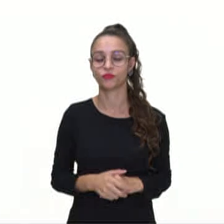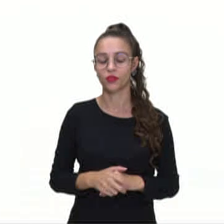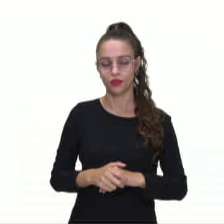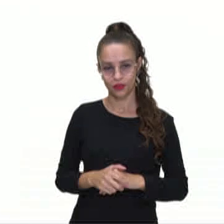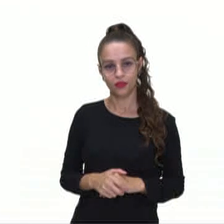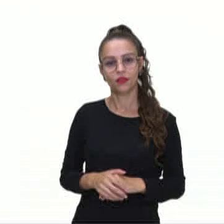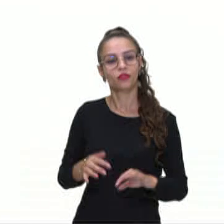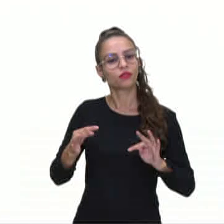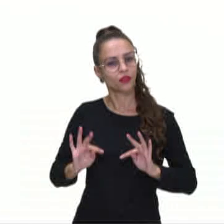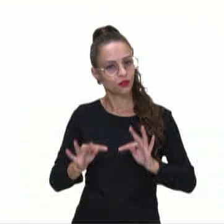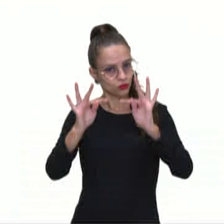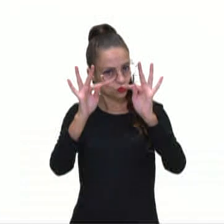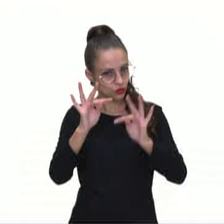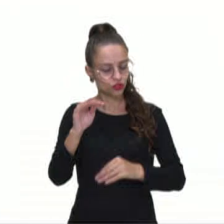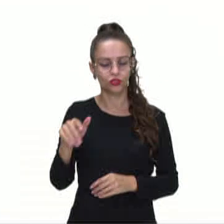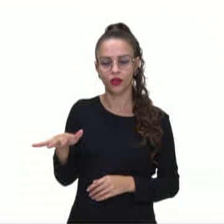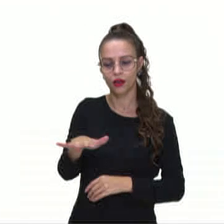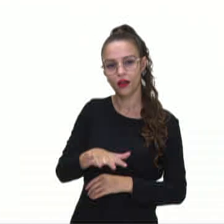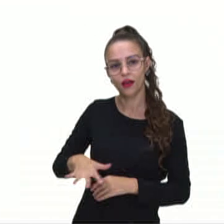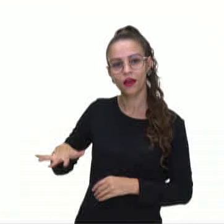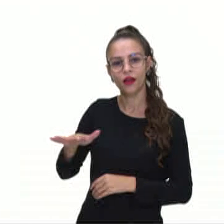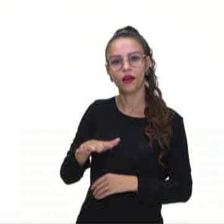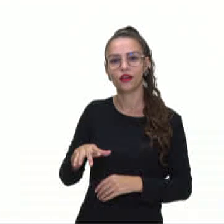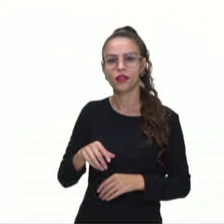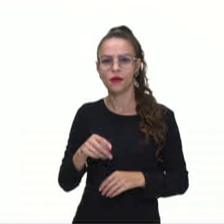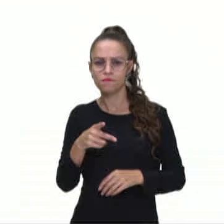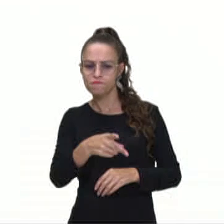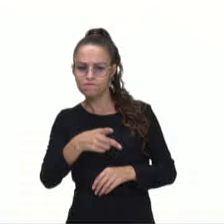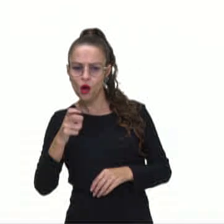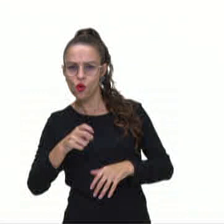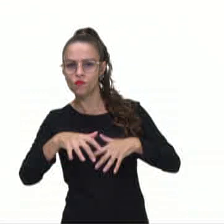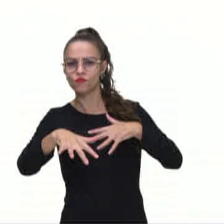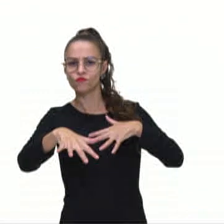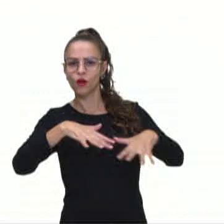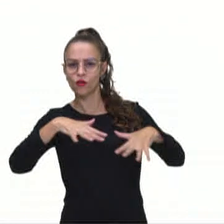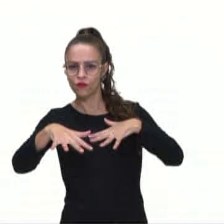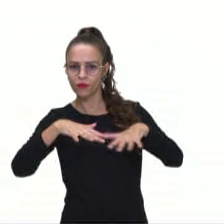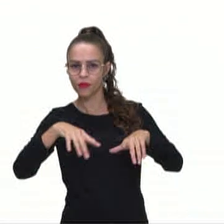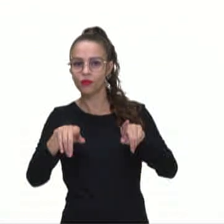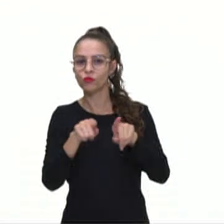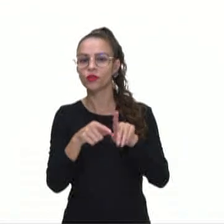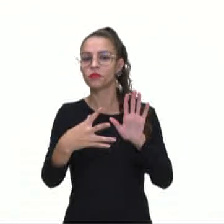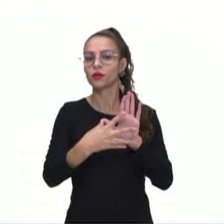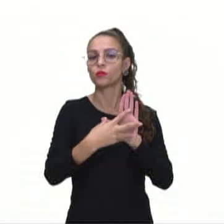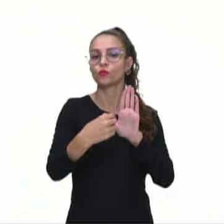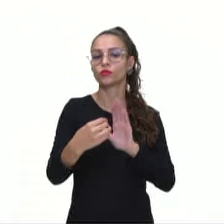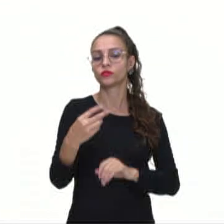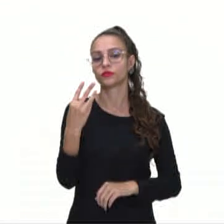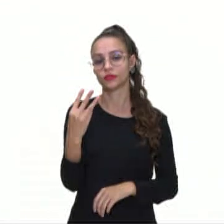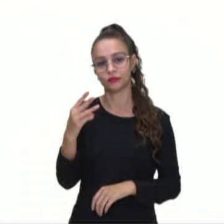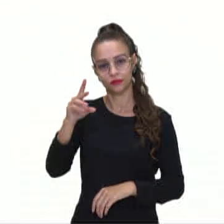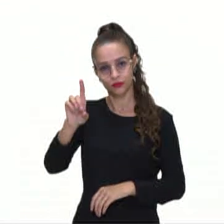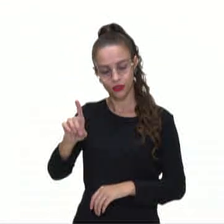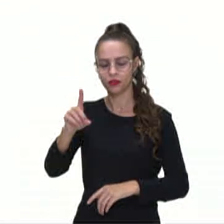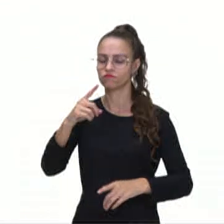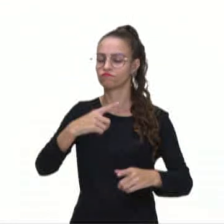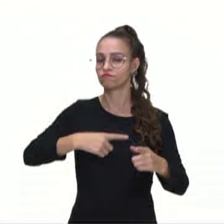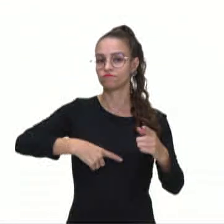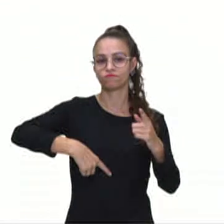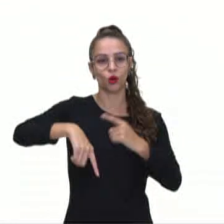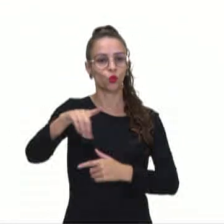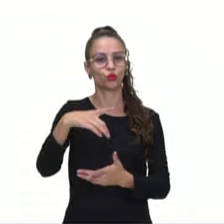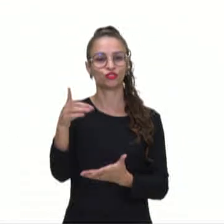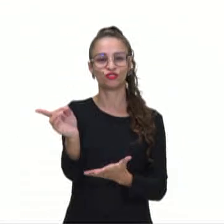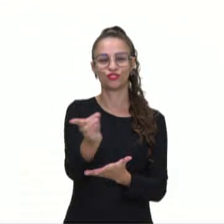tecnologia aplicado a áreas como a captura de movimento e modelos em 3D tem revolucionado o design